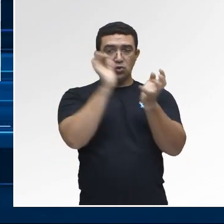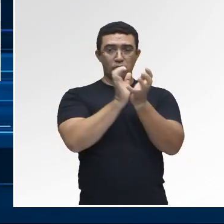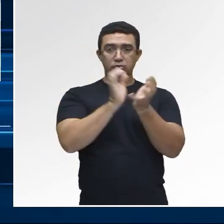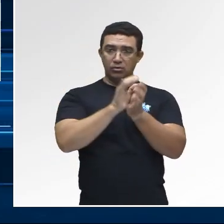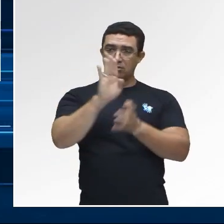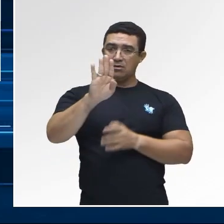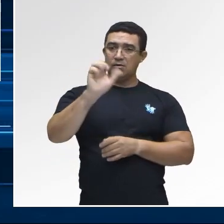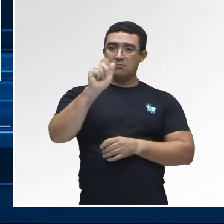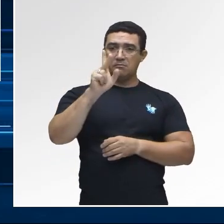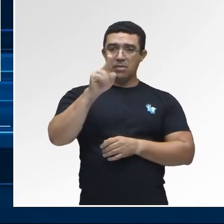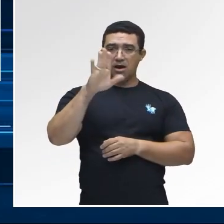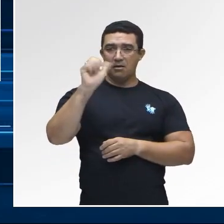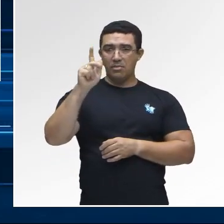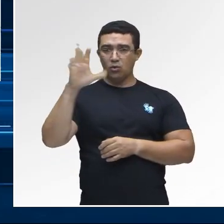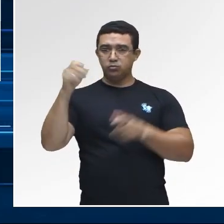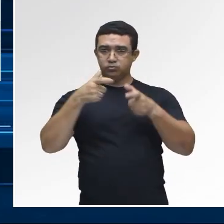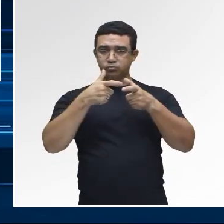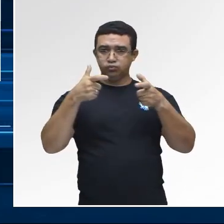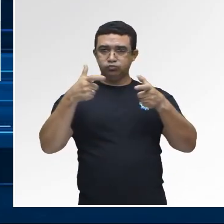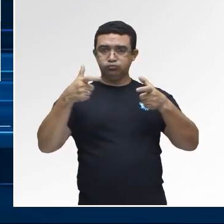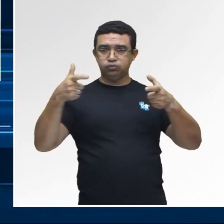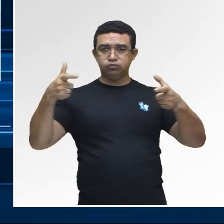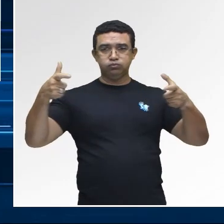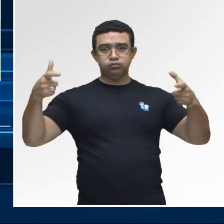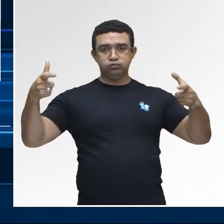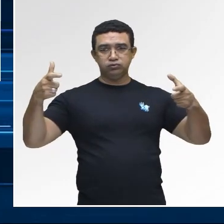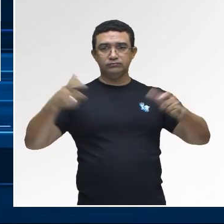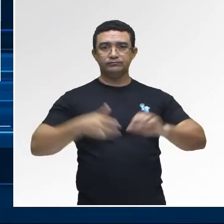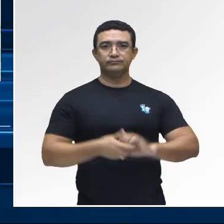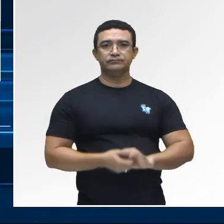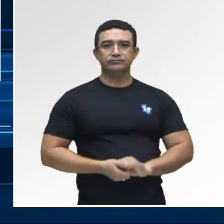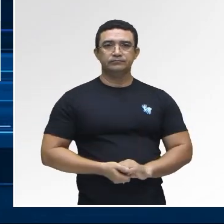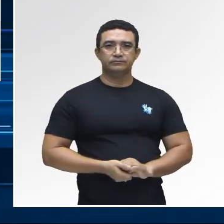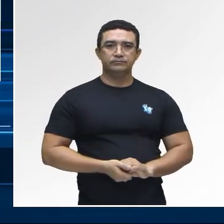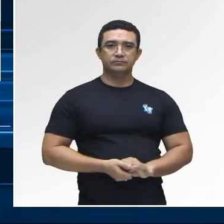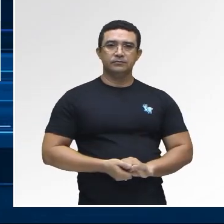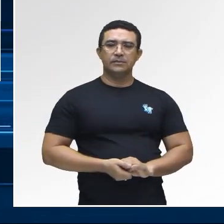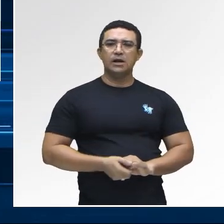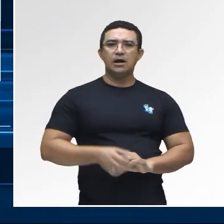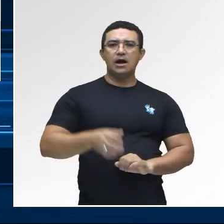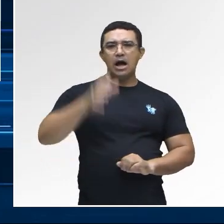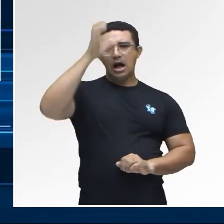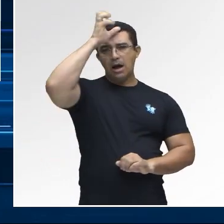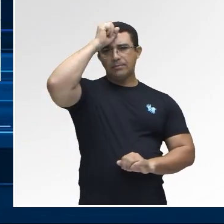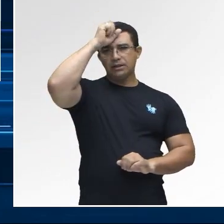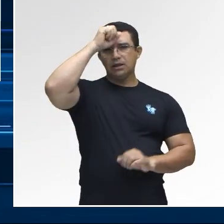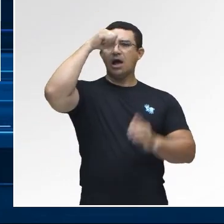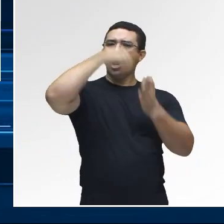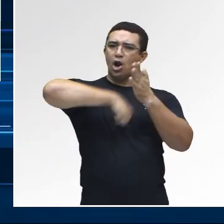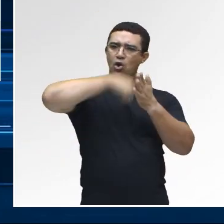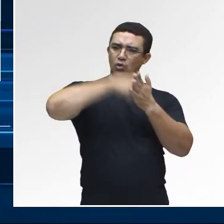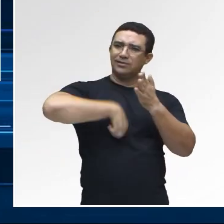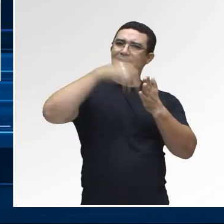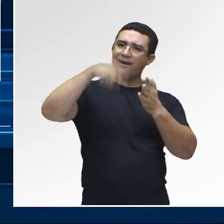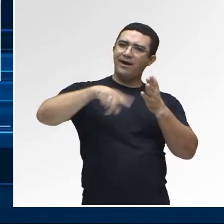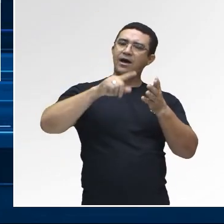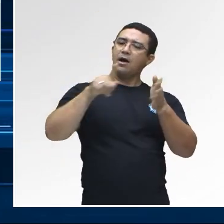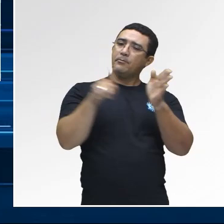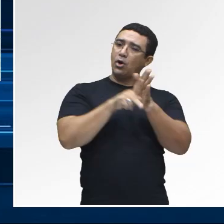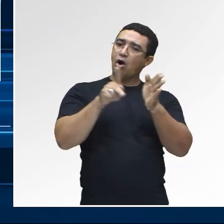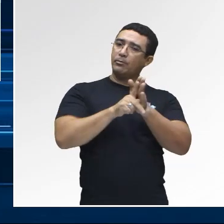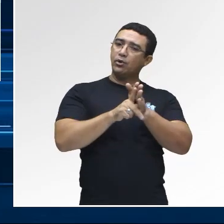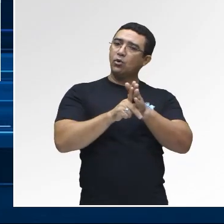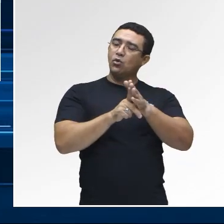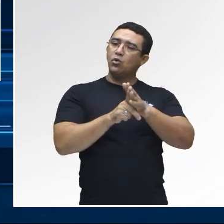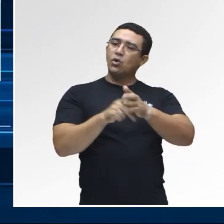uma frase bem importante que faz todo sentido para os povos bárbaros. Aprender a lutar fazia parte da educação dos